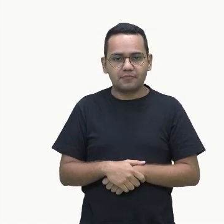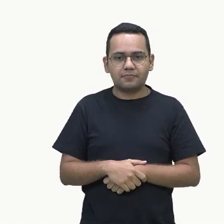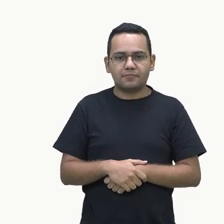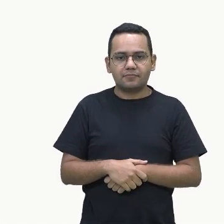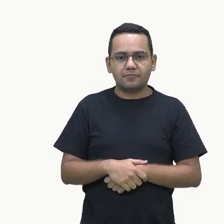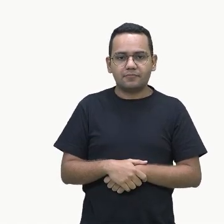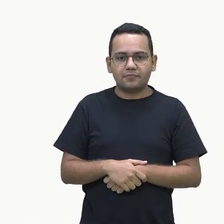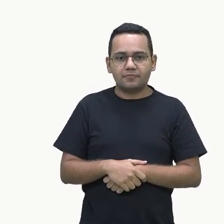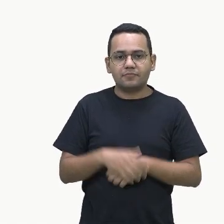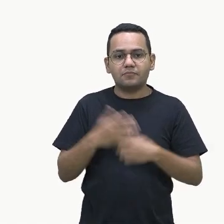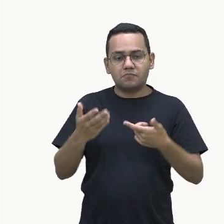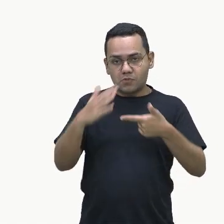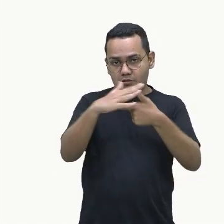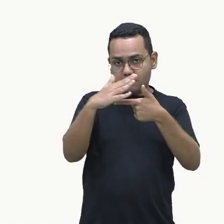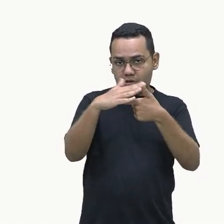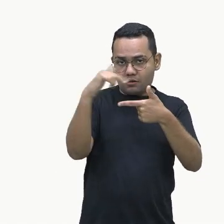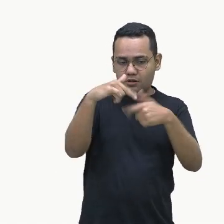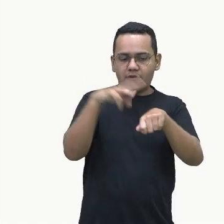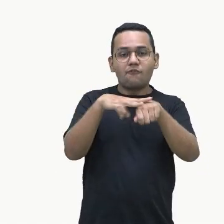nossos triângulos retângulos.